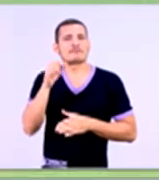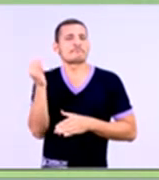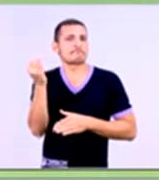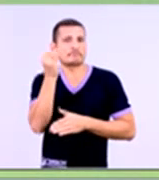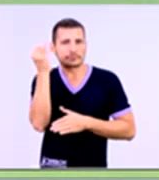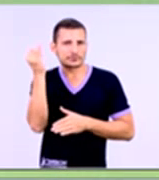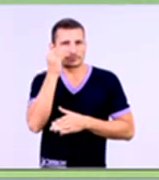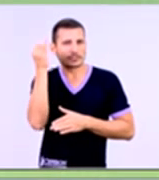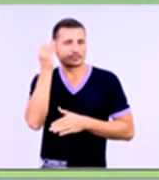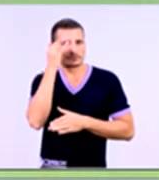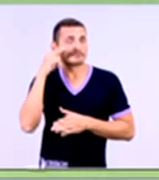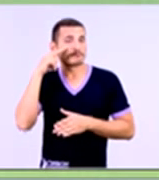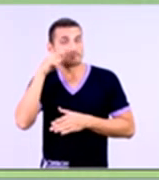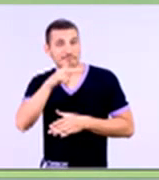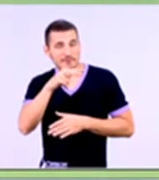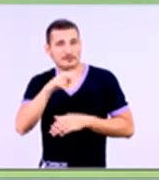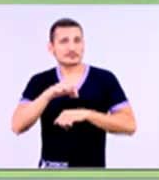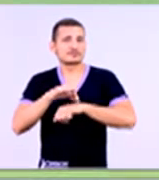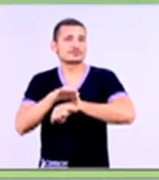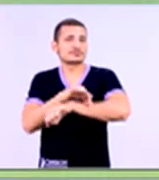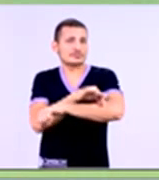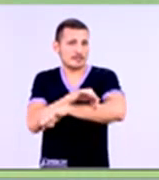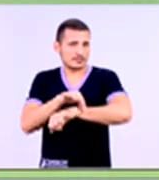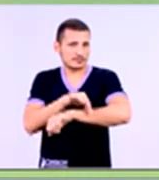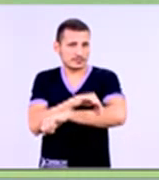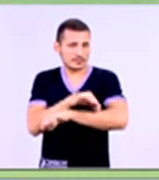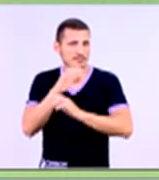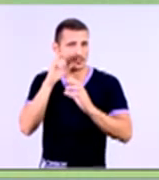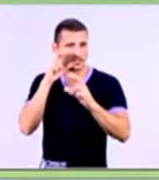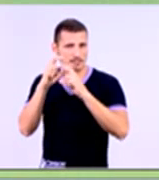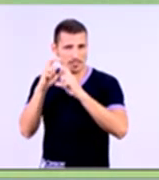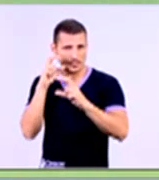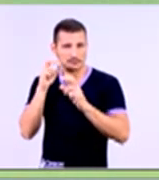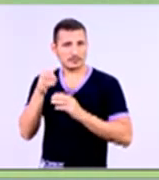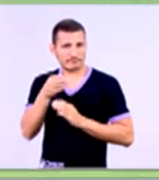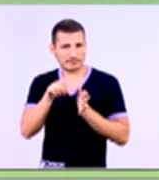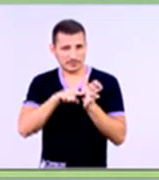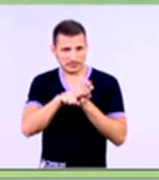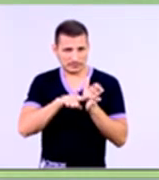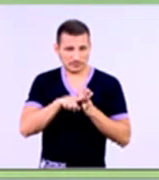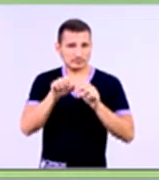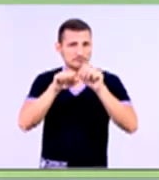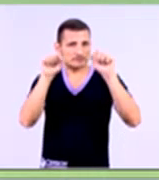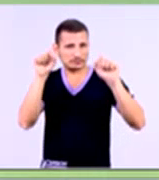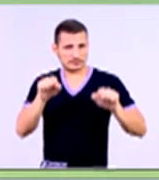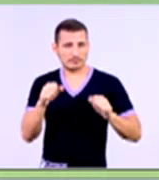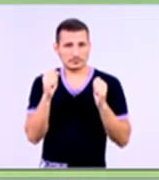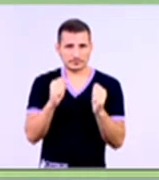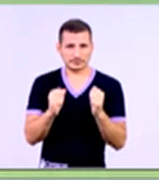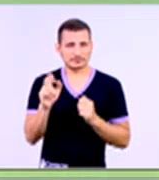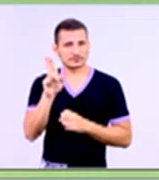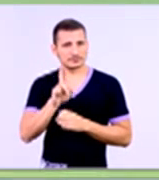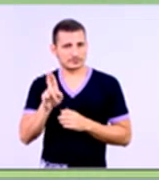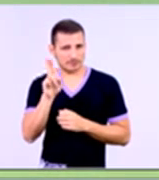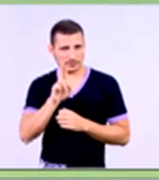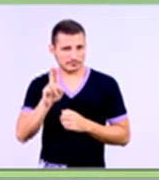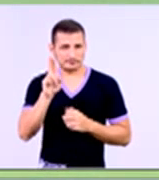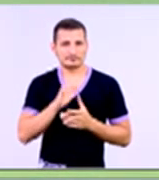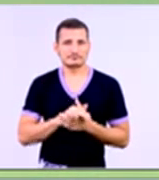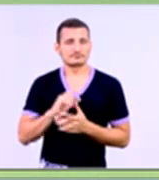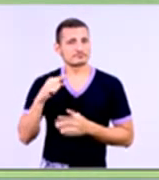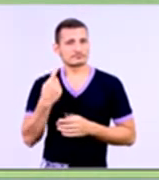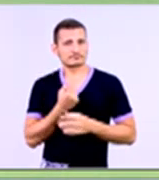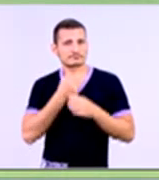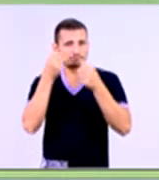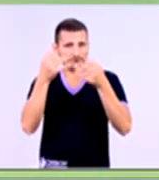engenharia de navegação para que o sistema possa ser utilizável. Como nós dissemos, se algum